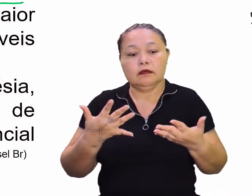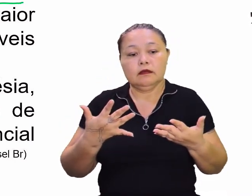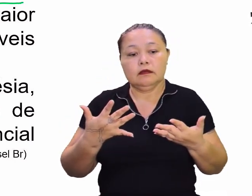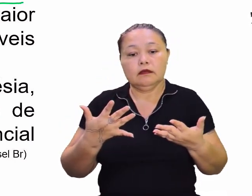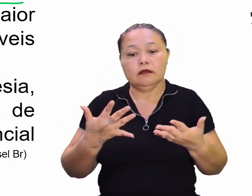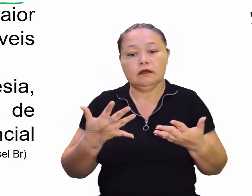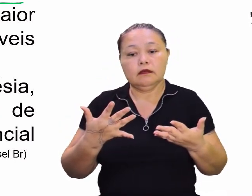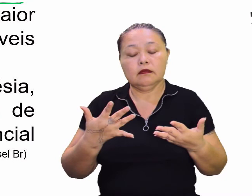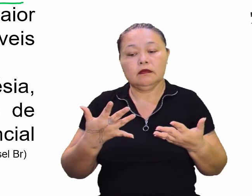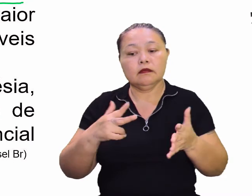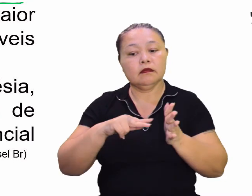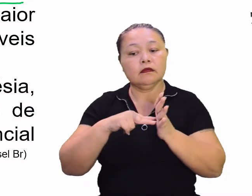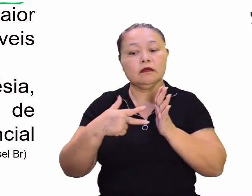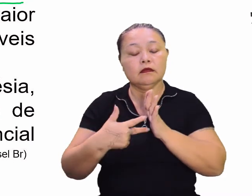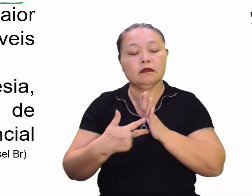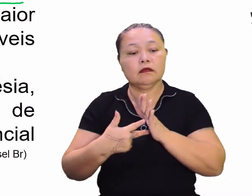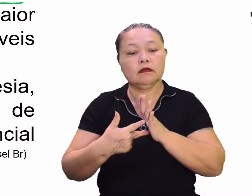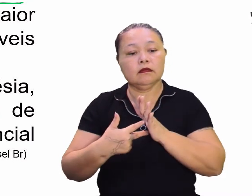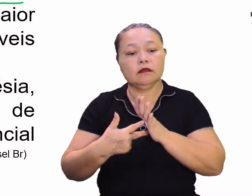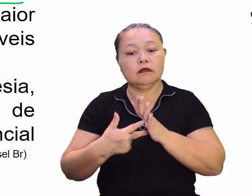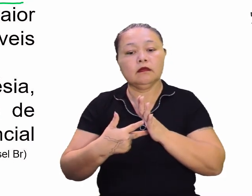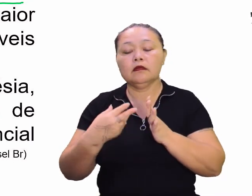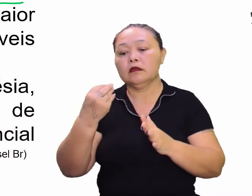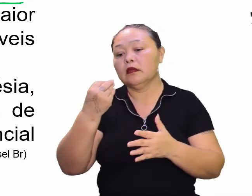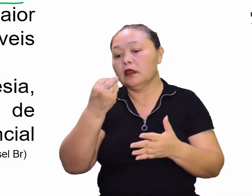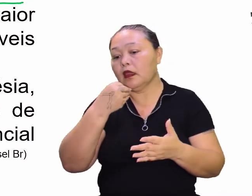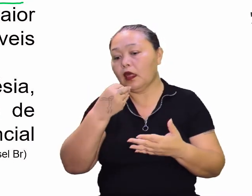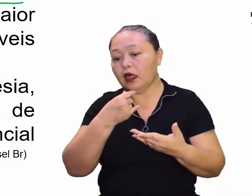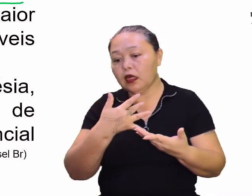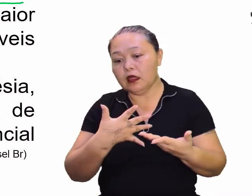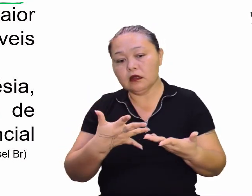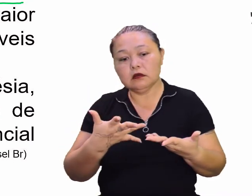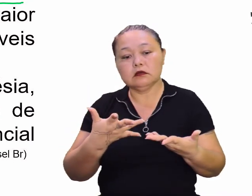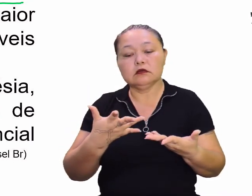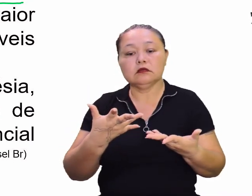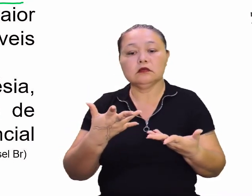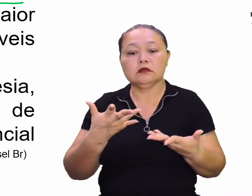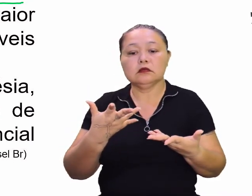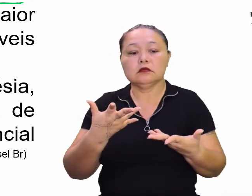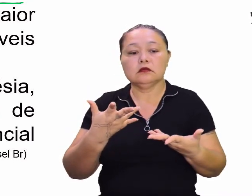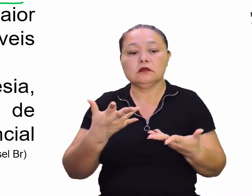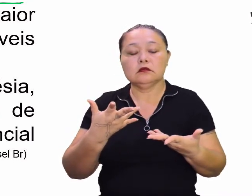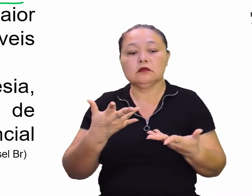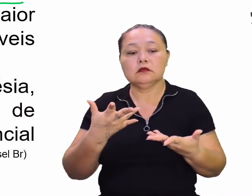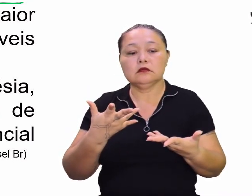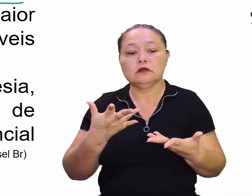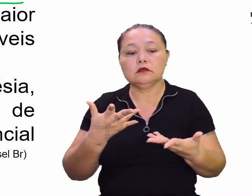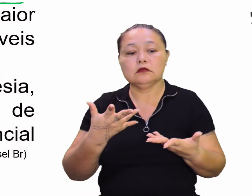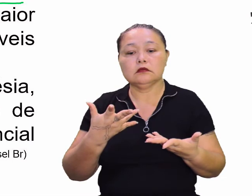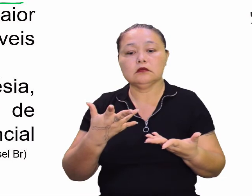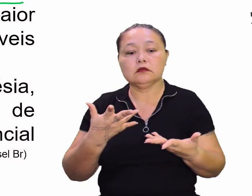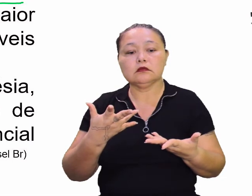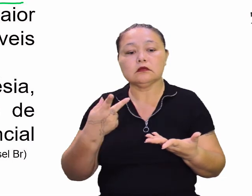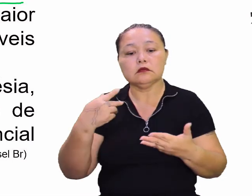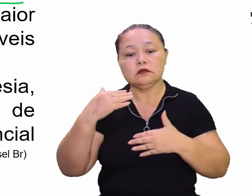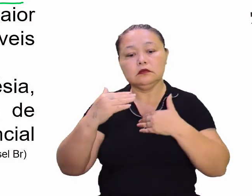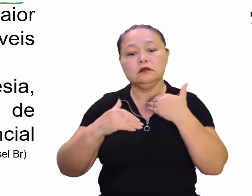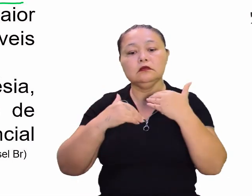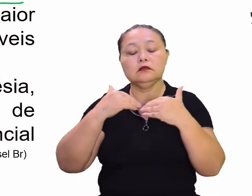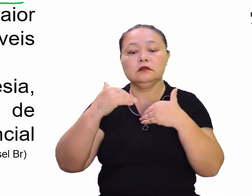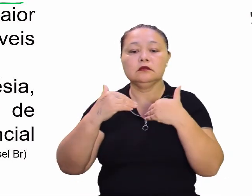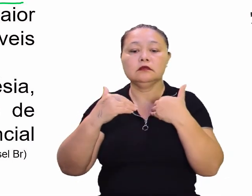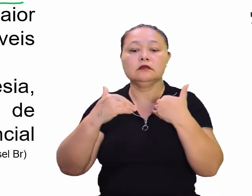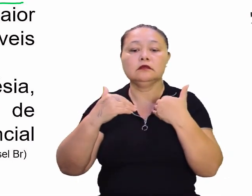vulnerável. Isso quer dizer o quê, Rogério? É frágil a questão energética lá. É isso? Muito bem. E o seu